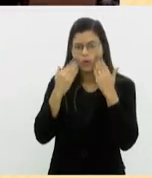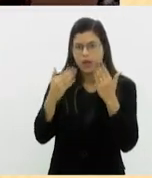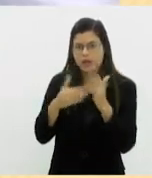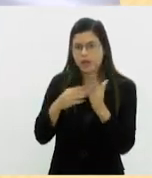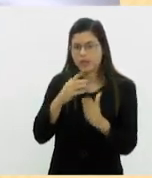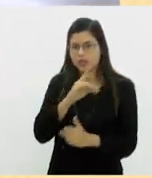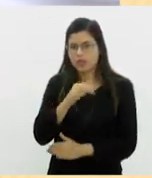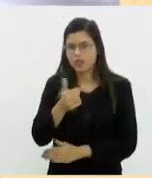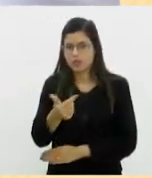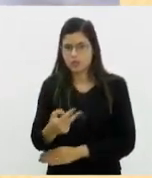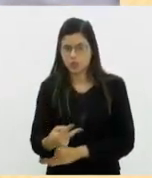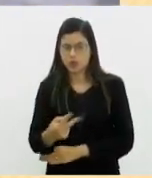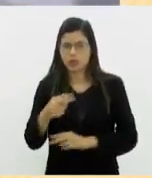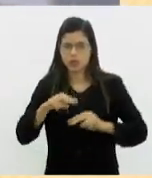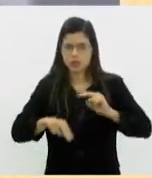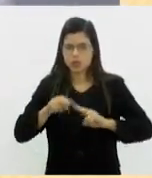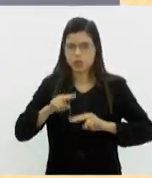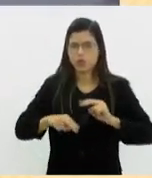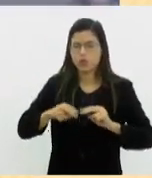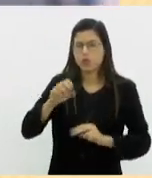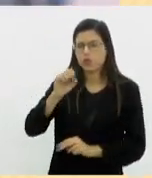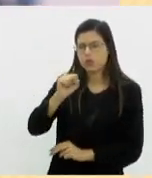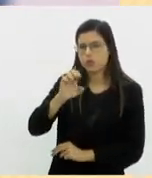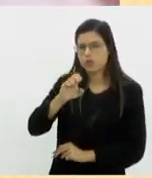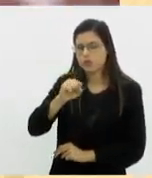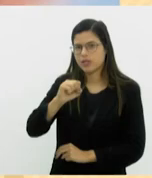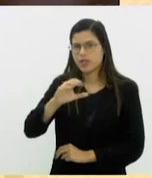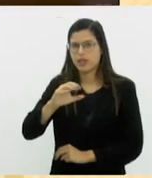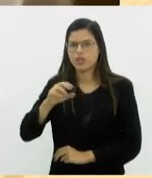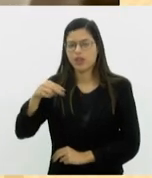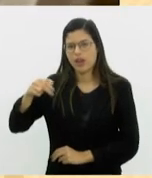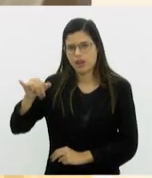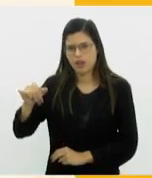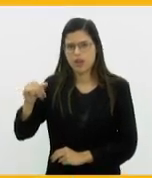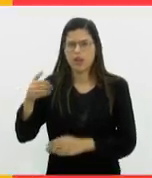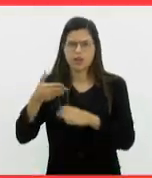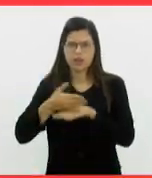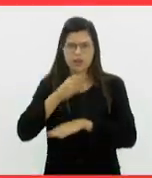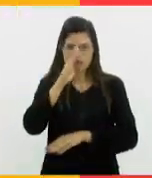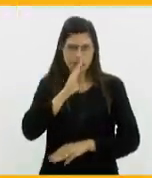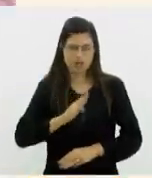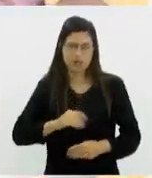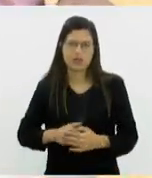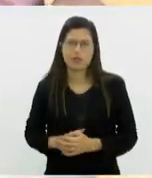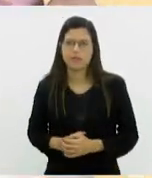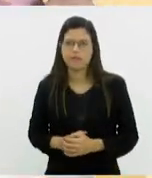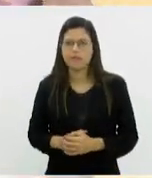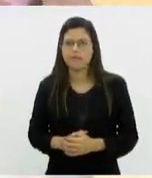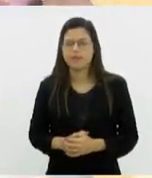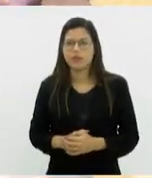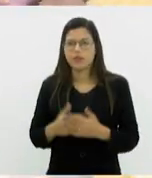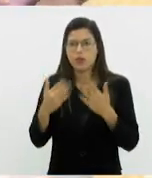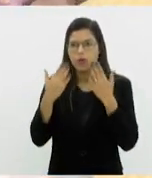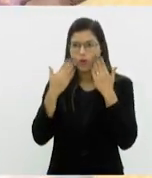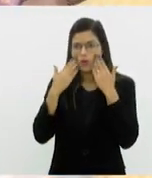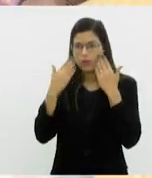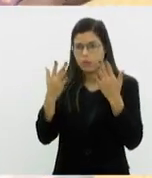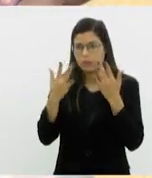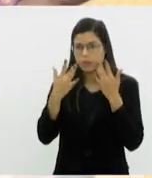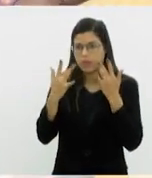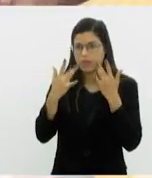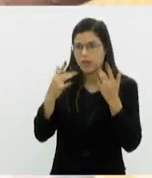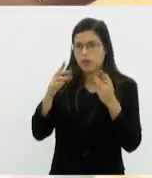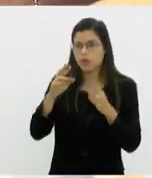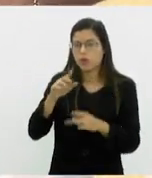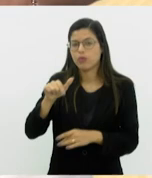de junho na Galeria do Sesc Nova Iguaçu. A entrada é franca. O espetáculo Rio Baldo se apresenta